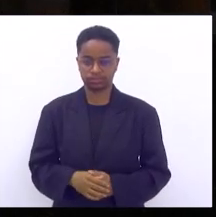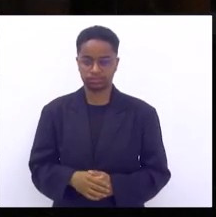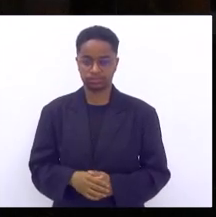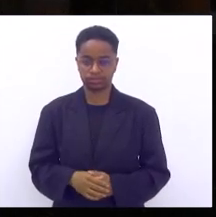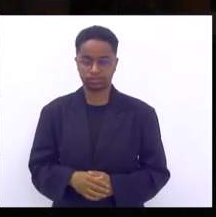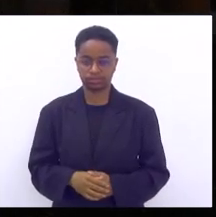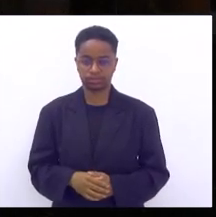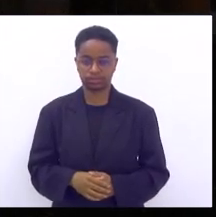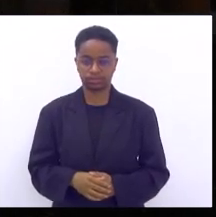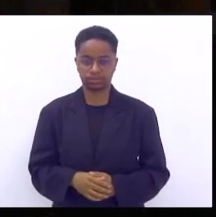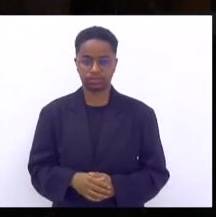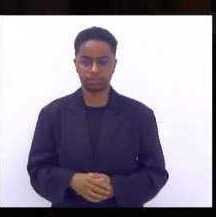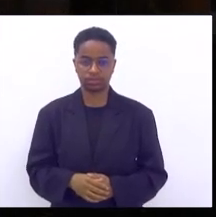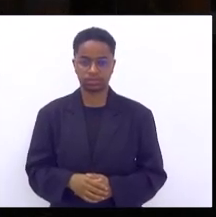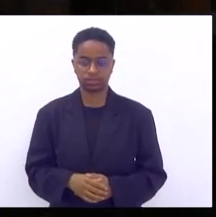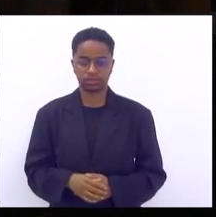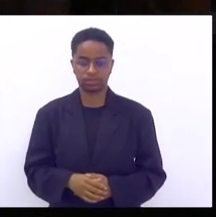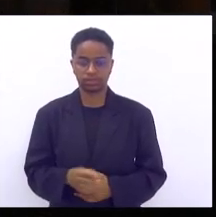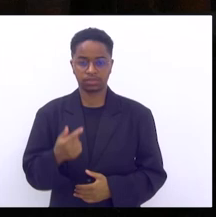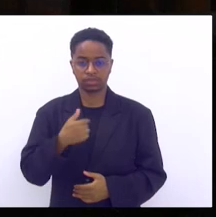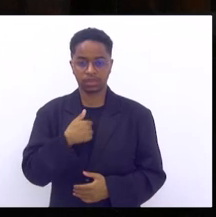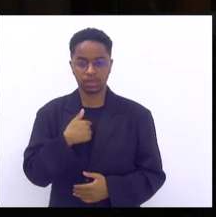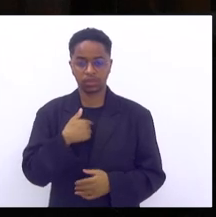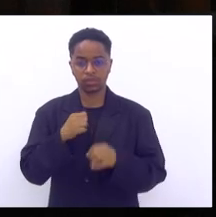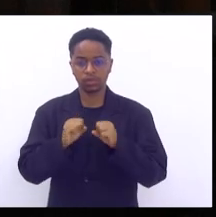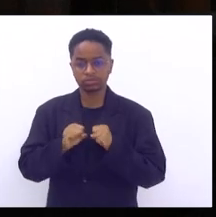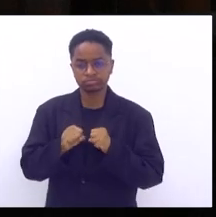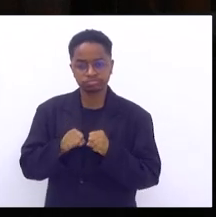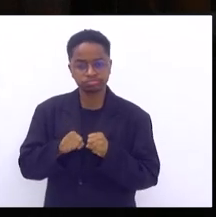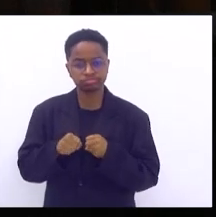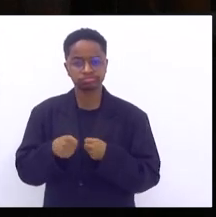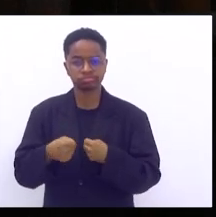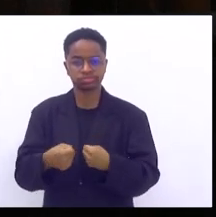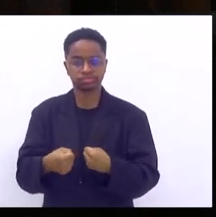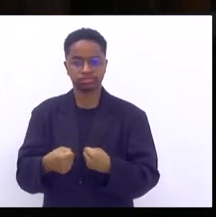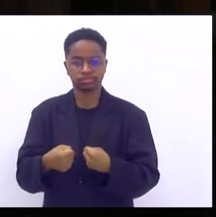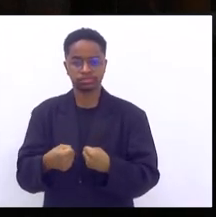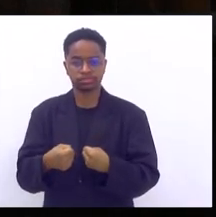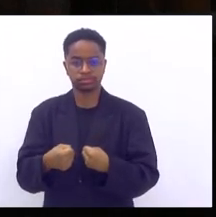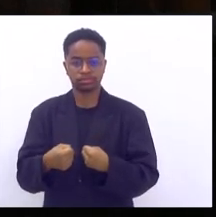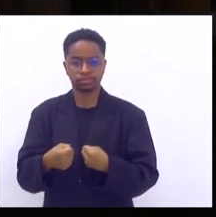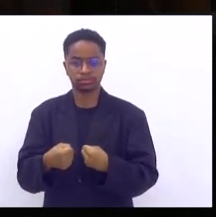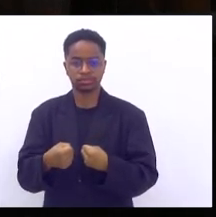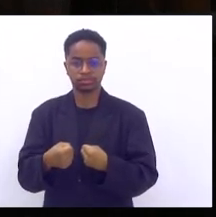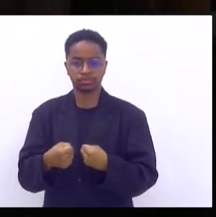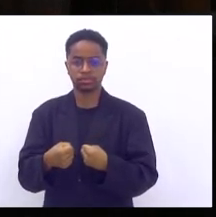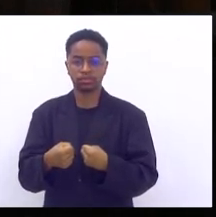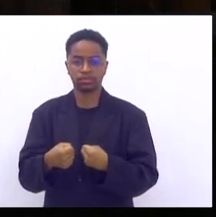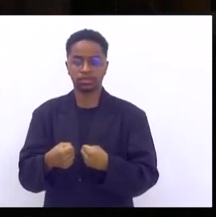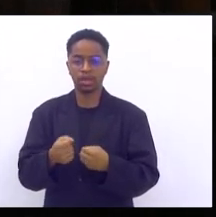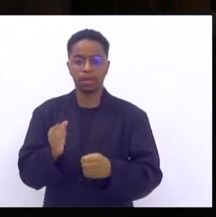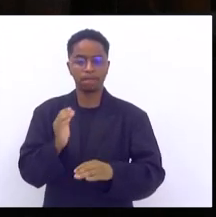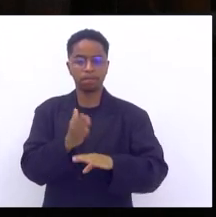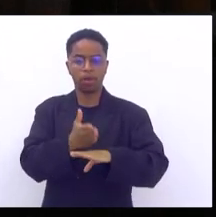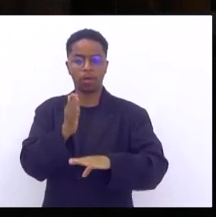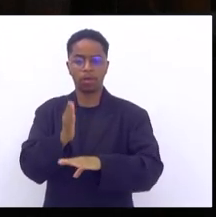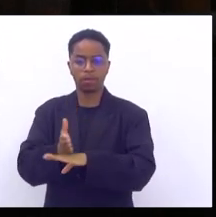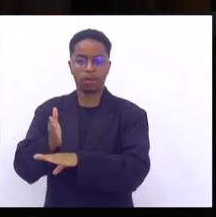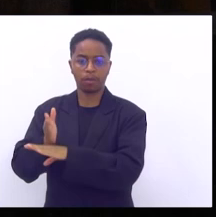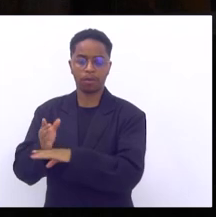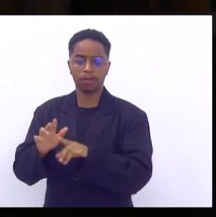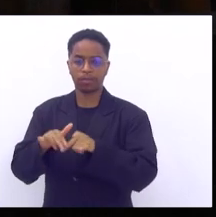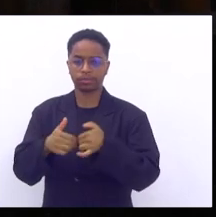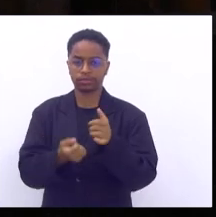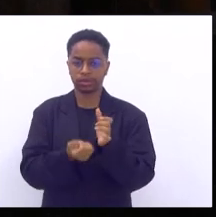eu me dedico a combater, através de legislações,